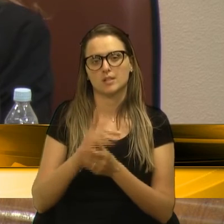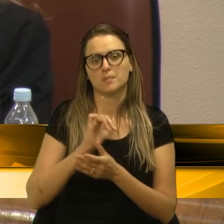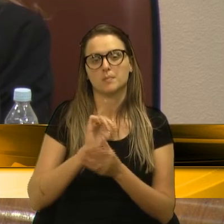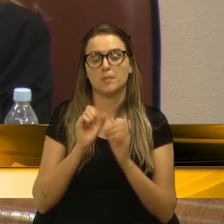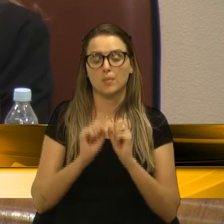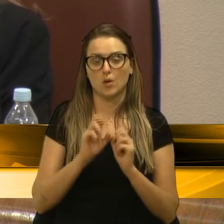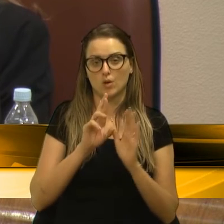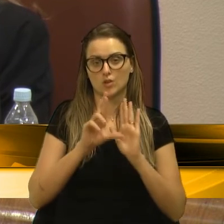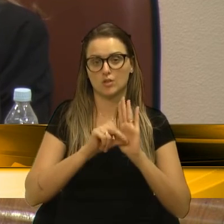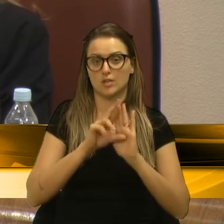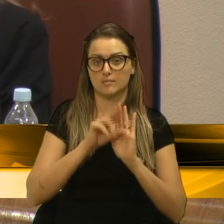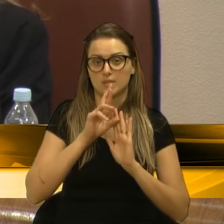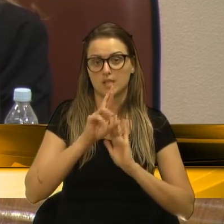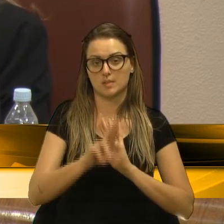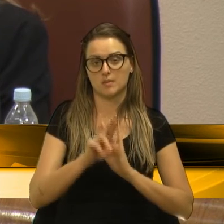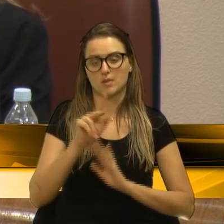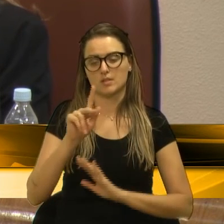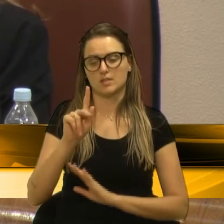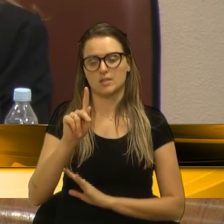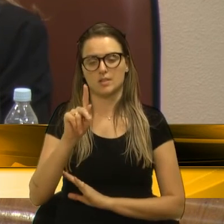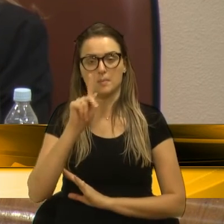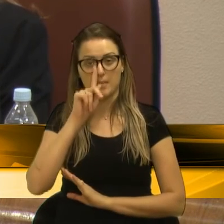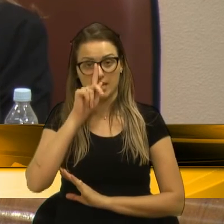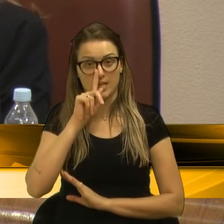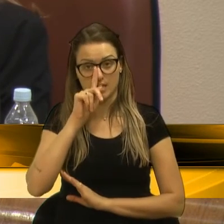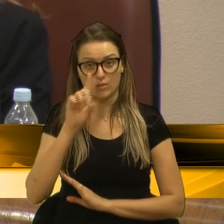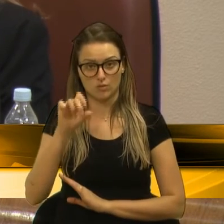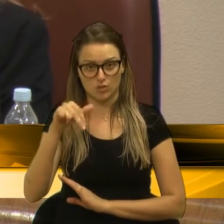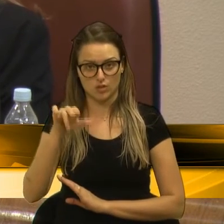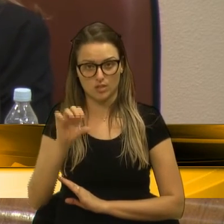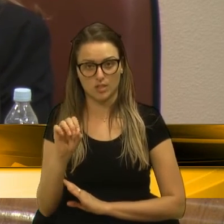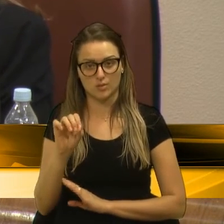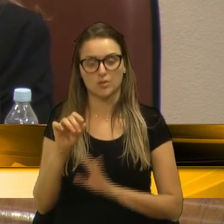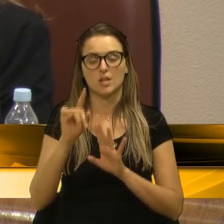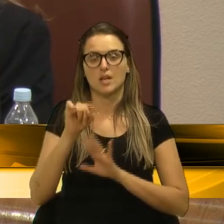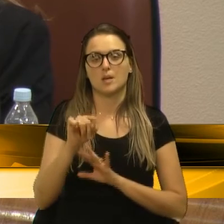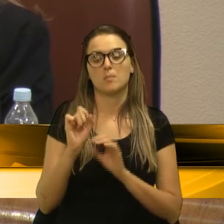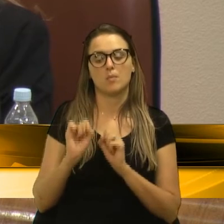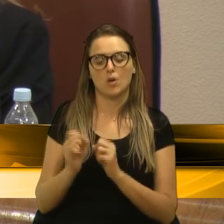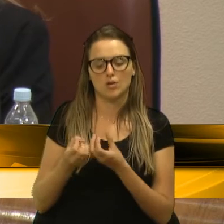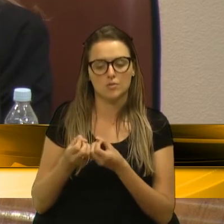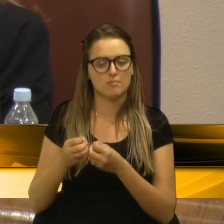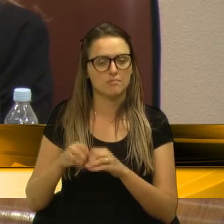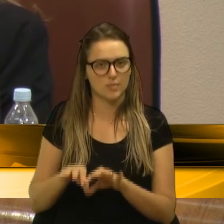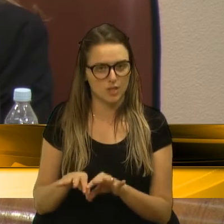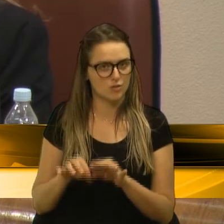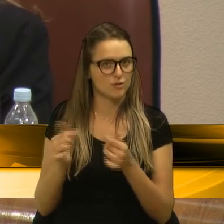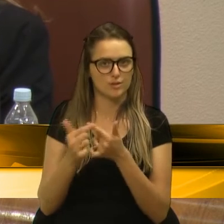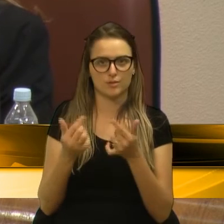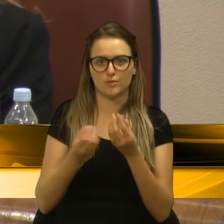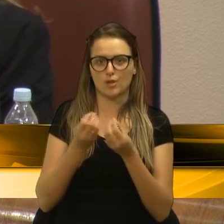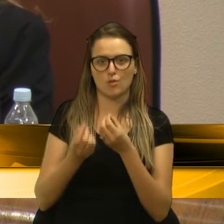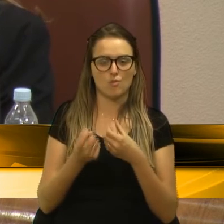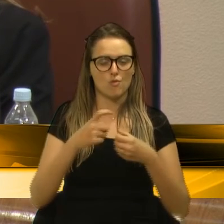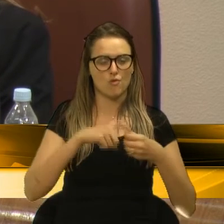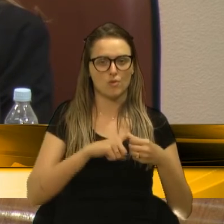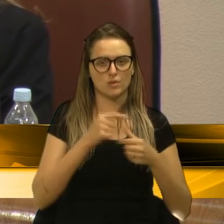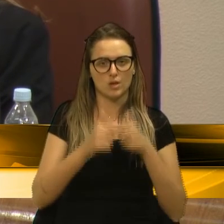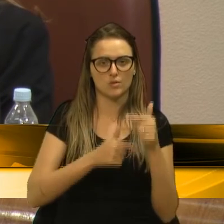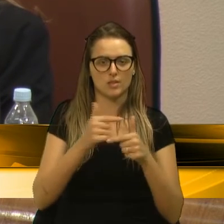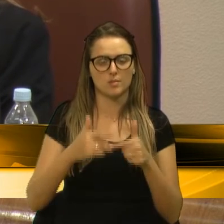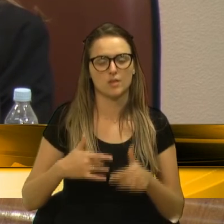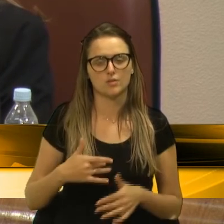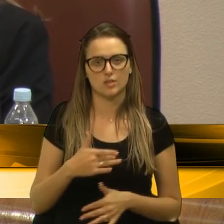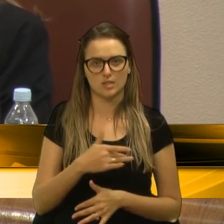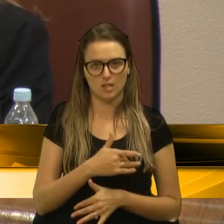resultar em perigo de dano reverso, isto é, a possibilidade de prejuízos irreversíveis na prestação dos serviços de